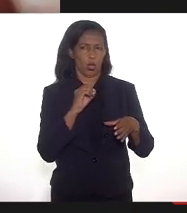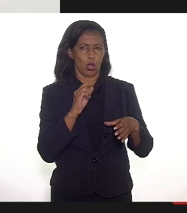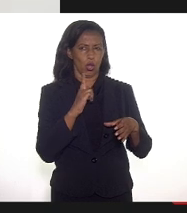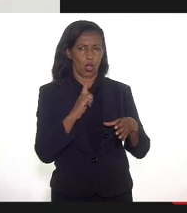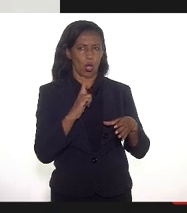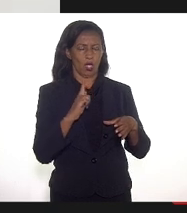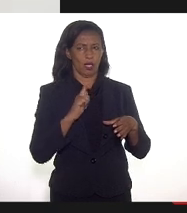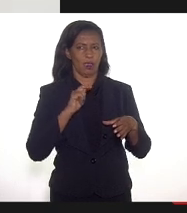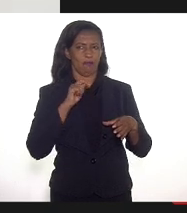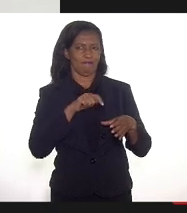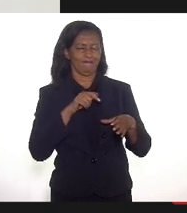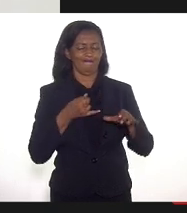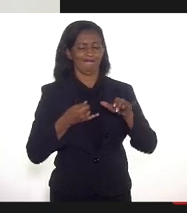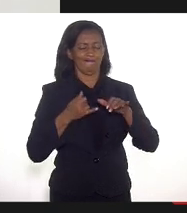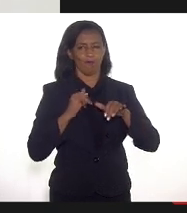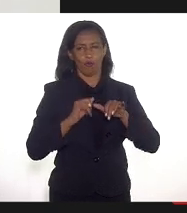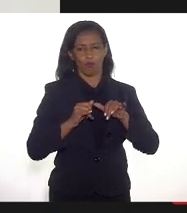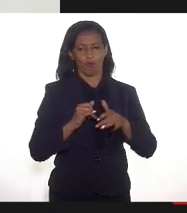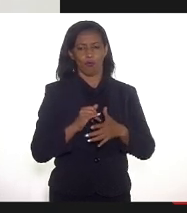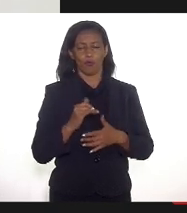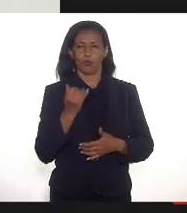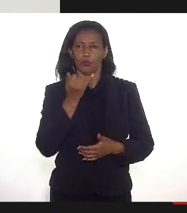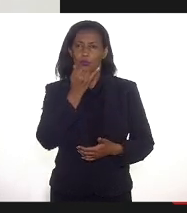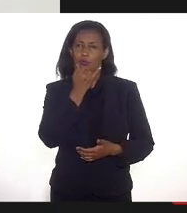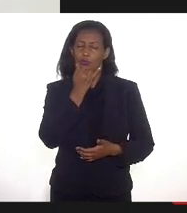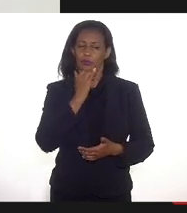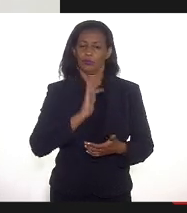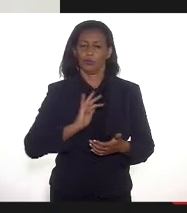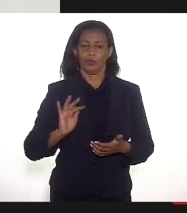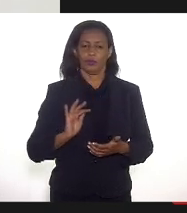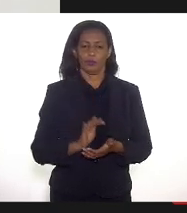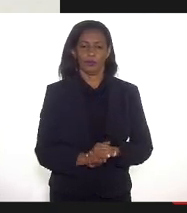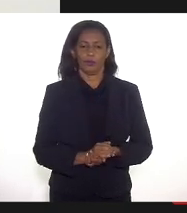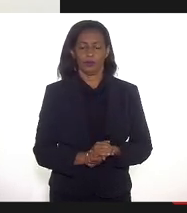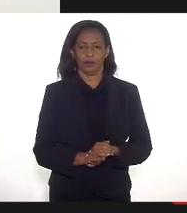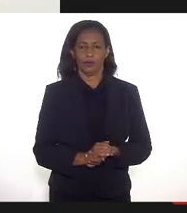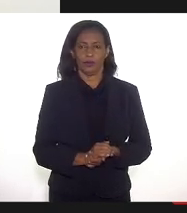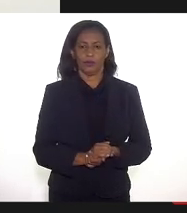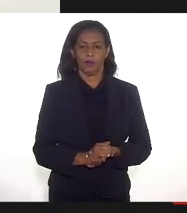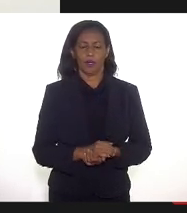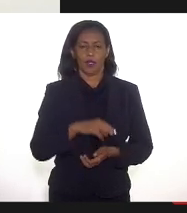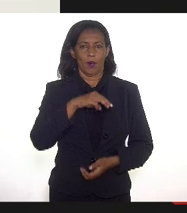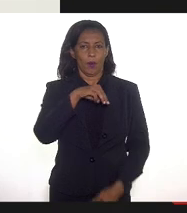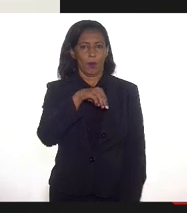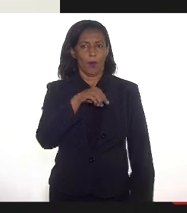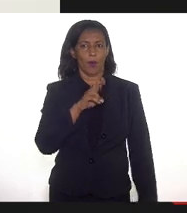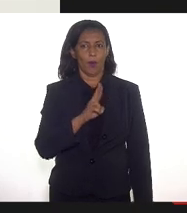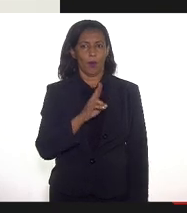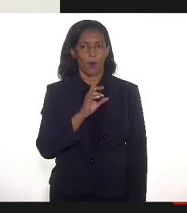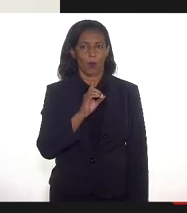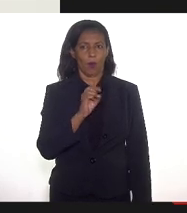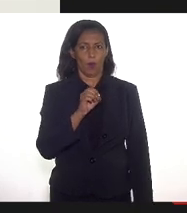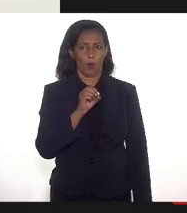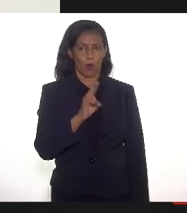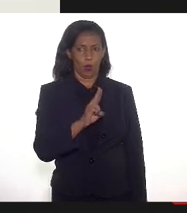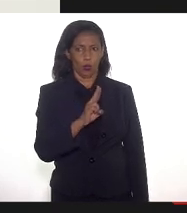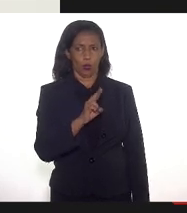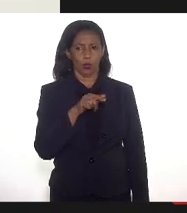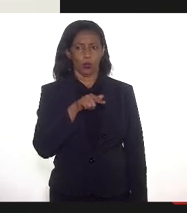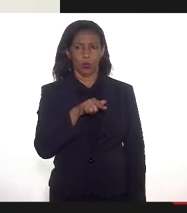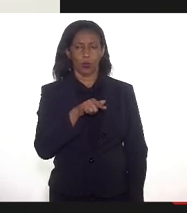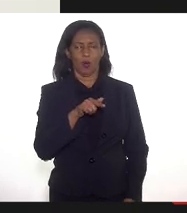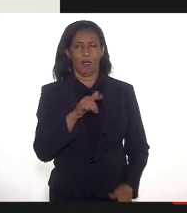foi desenvolvido, num blog não, usamos a plataforma Moodle, né, a plataforma